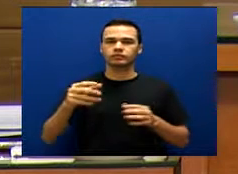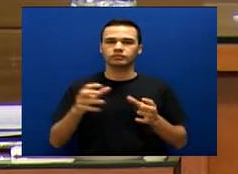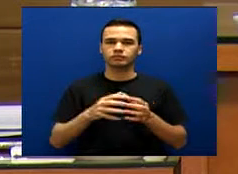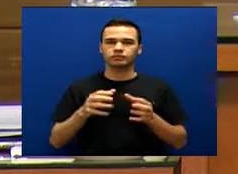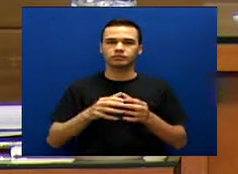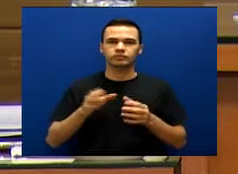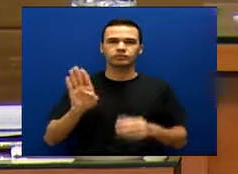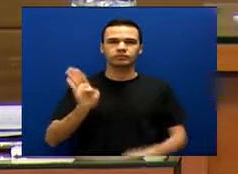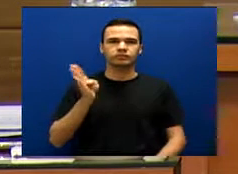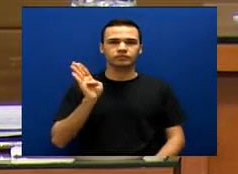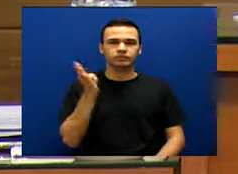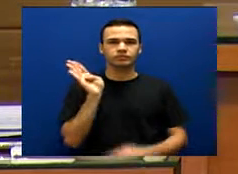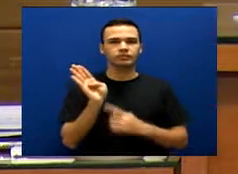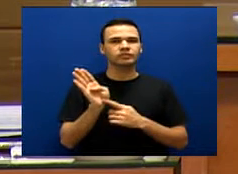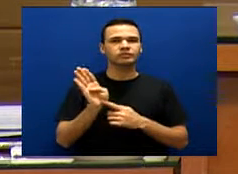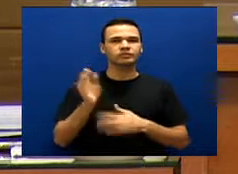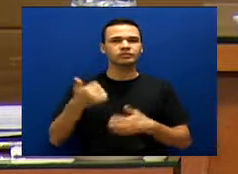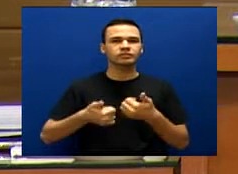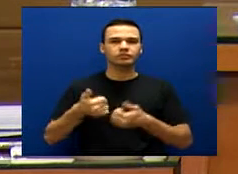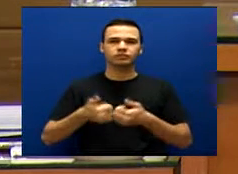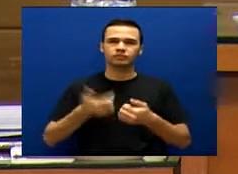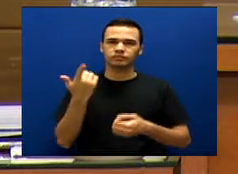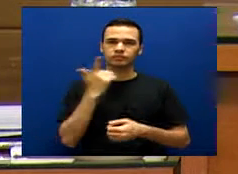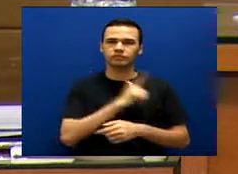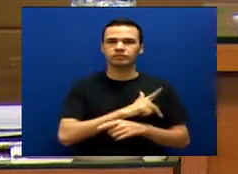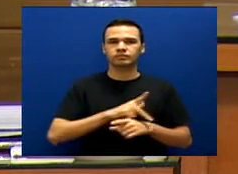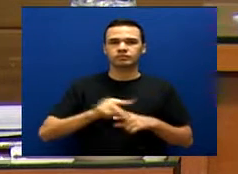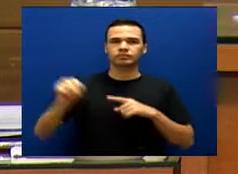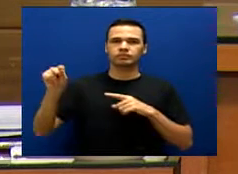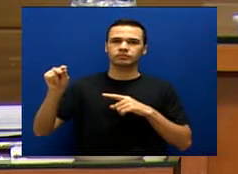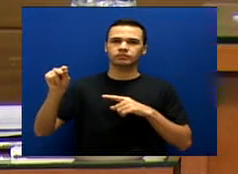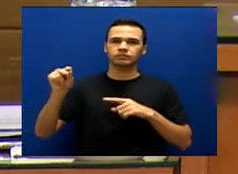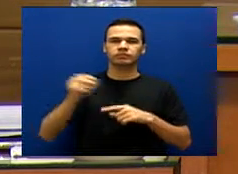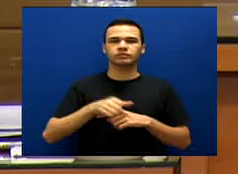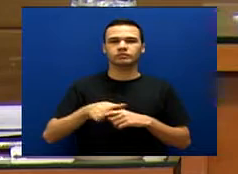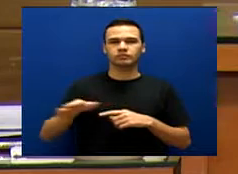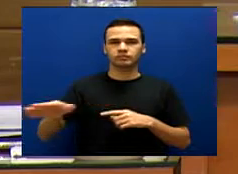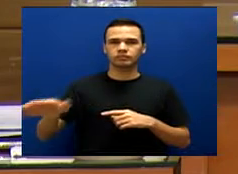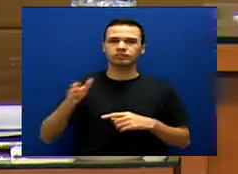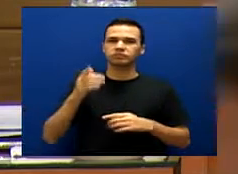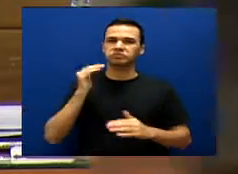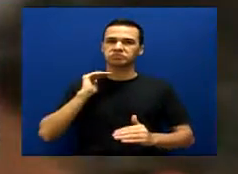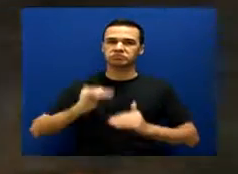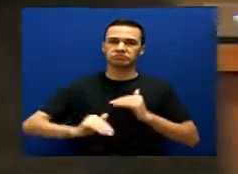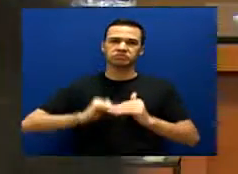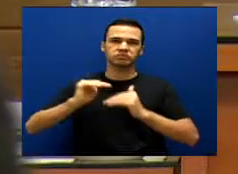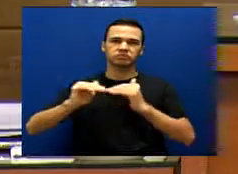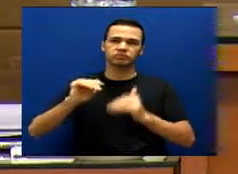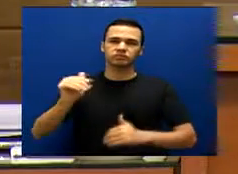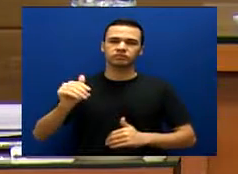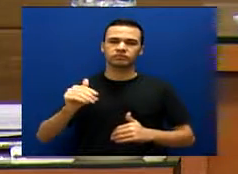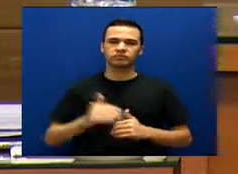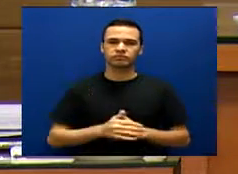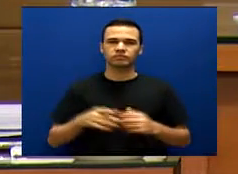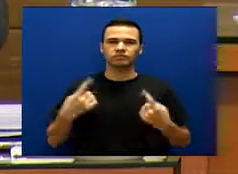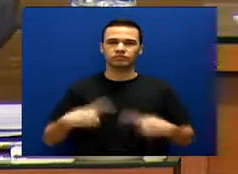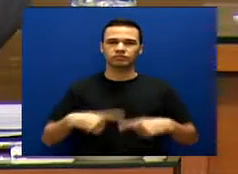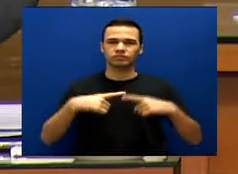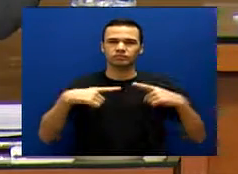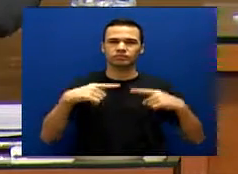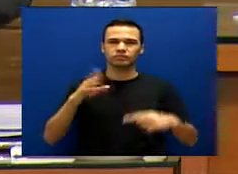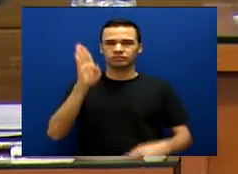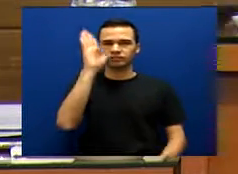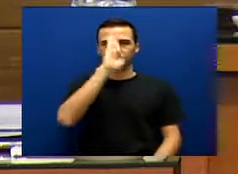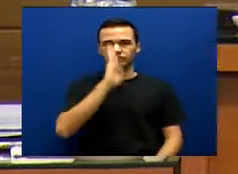ao Esporte Clube São Bento pelo acesso à segunda divisão do Campeonato